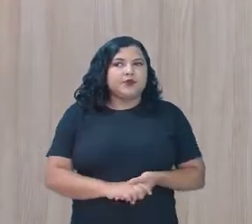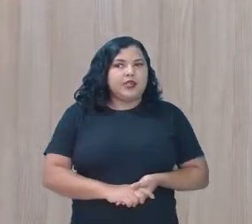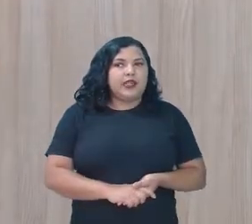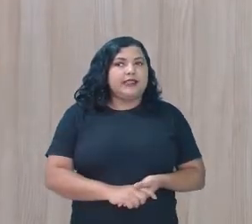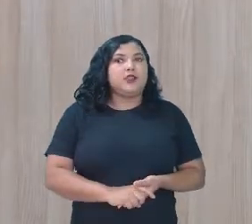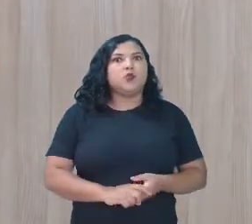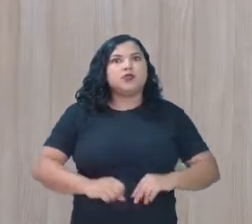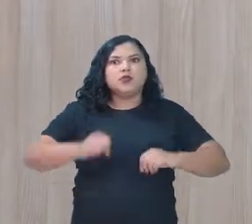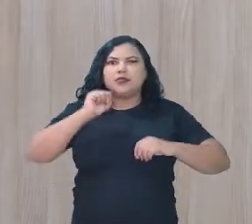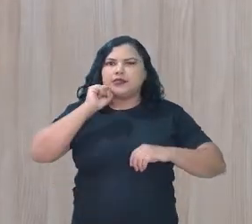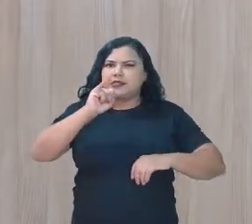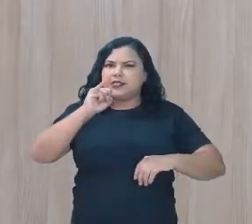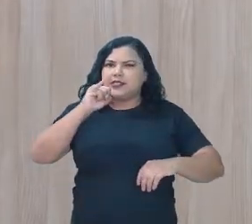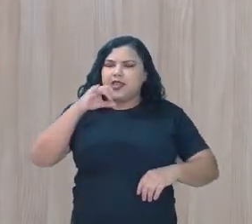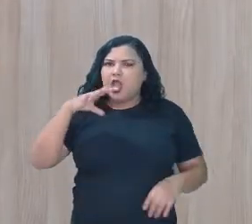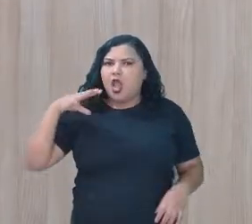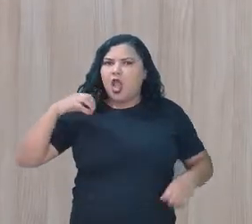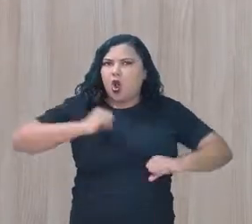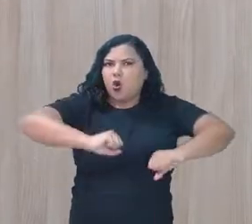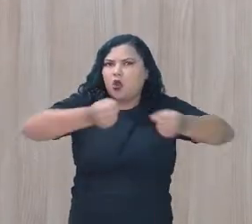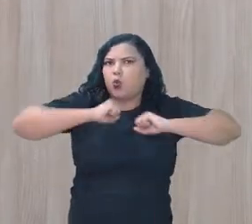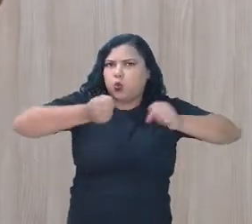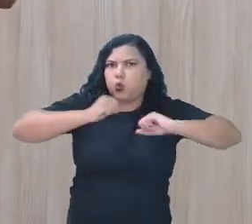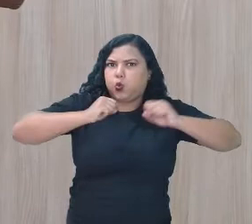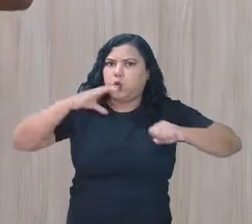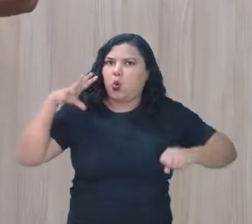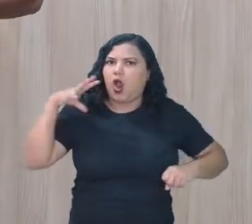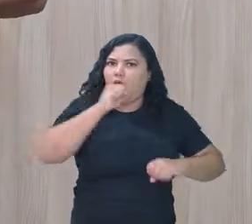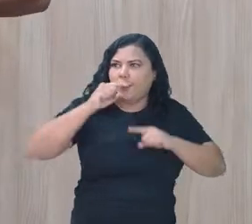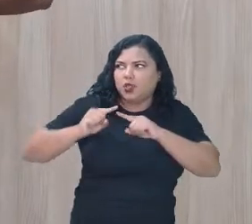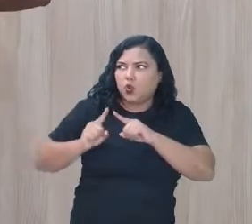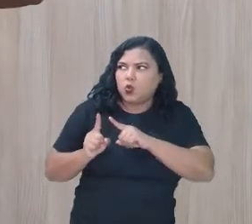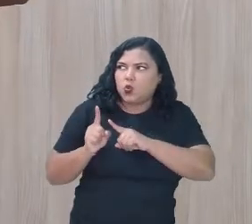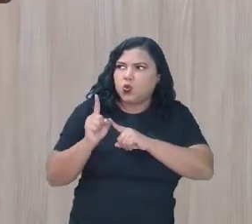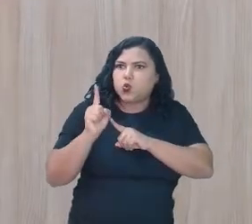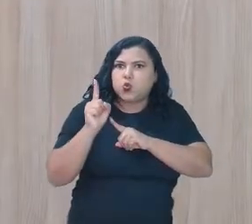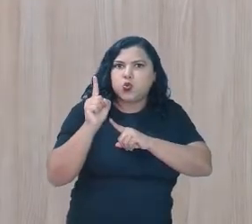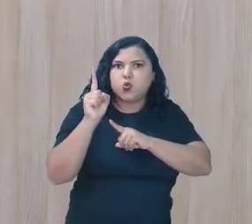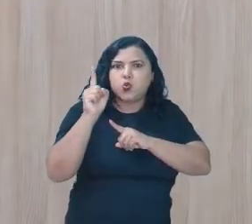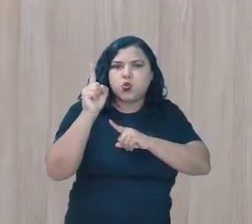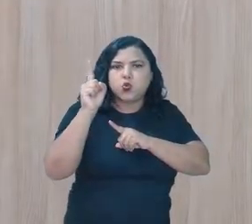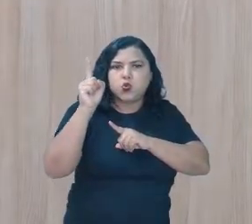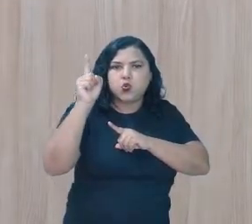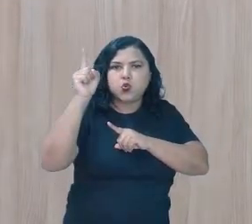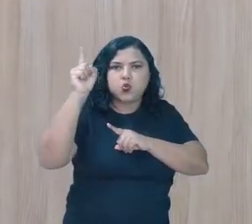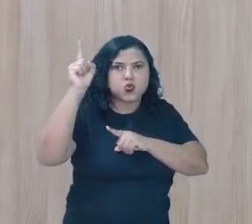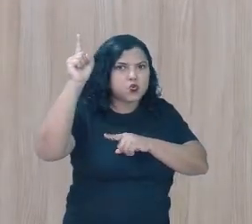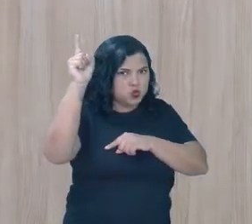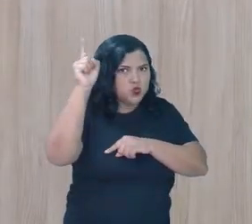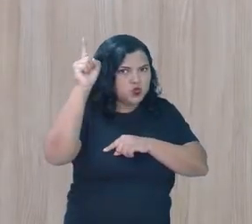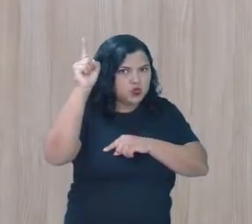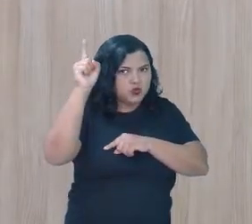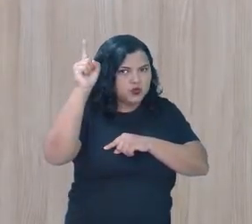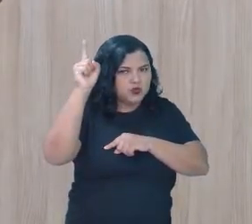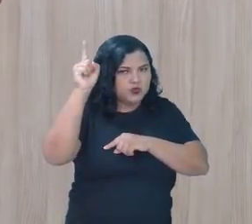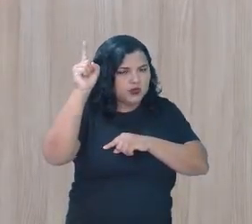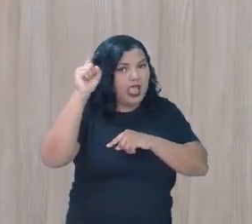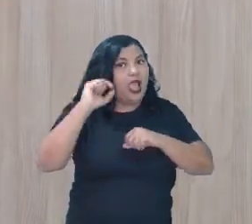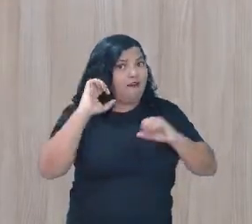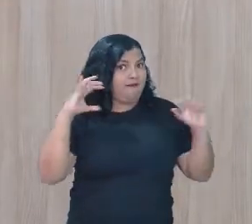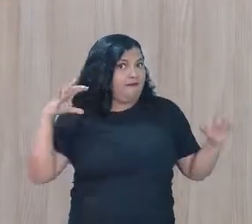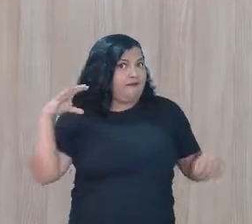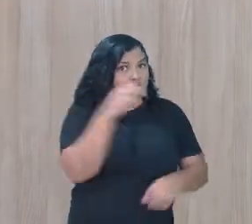a velocidade do garoto aqui, ela aumentou. Um estava andando e outro foi correndo. Então,